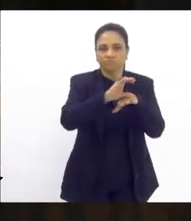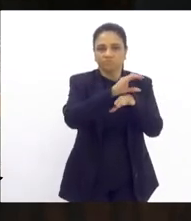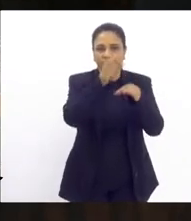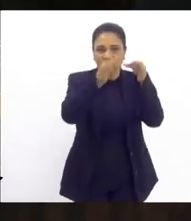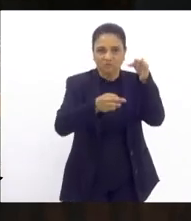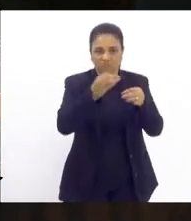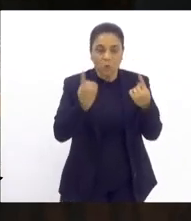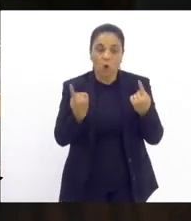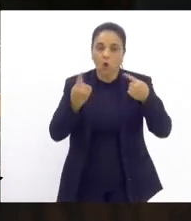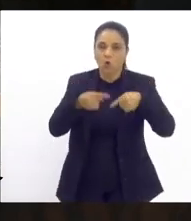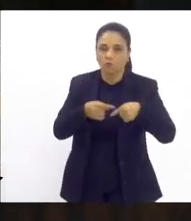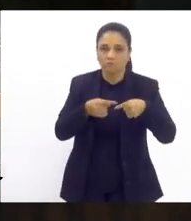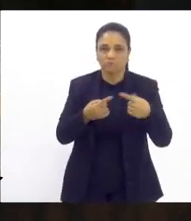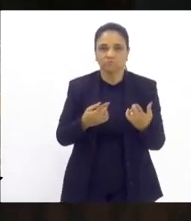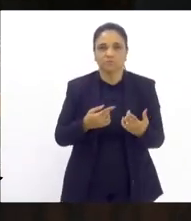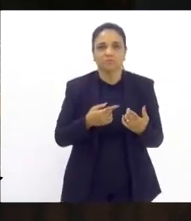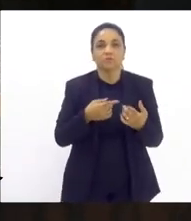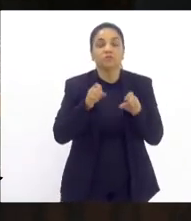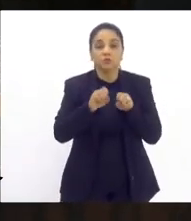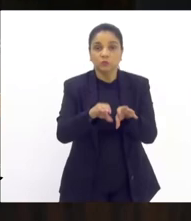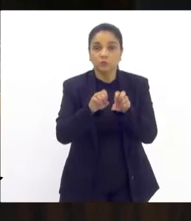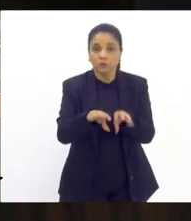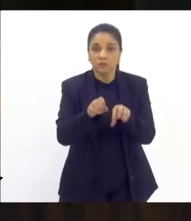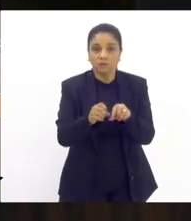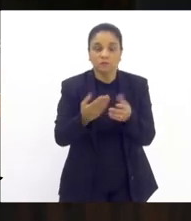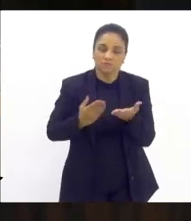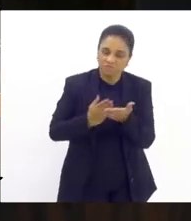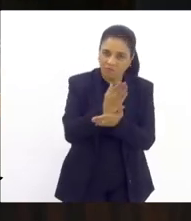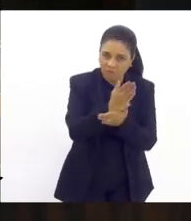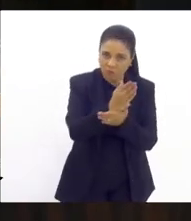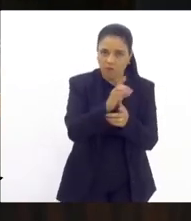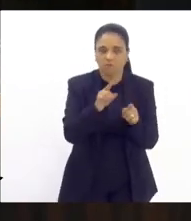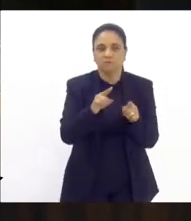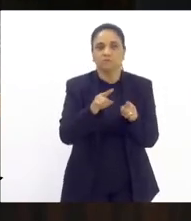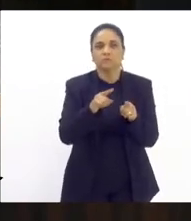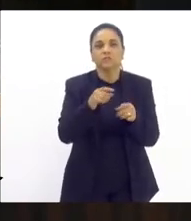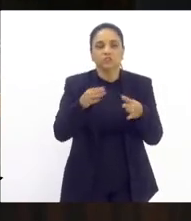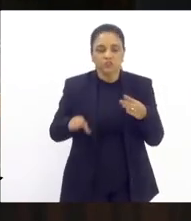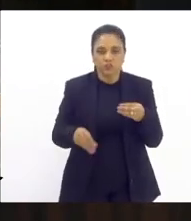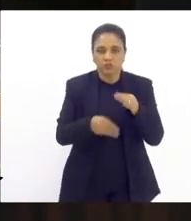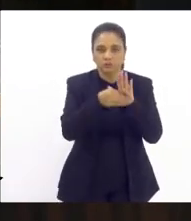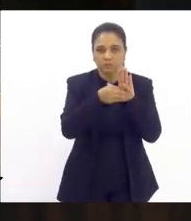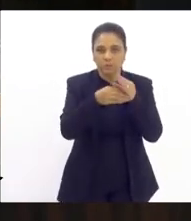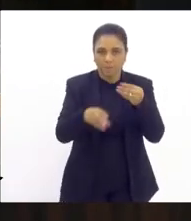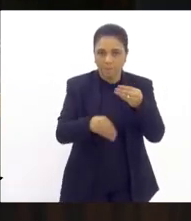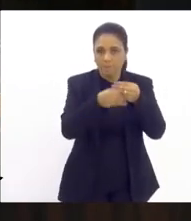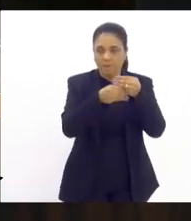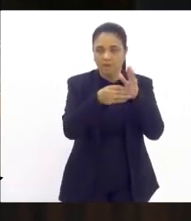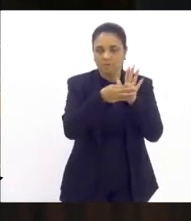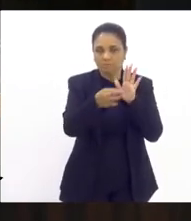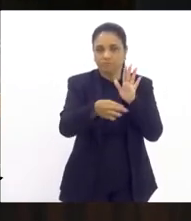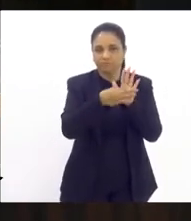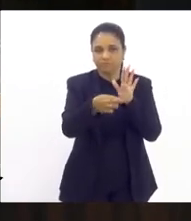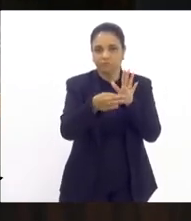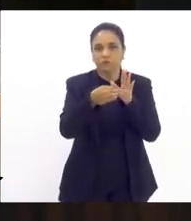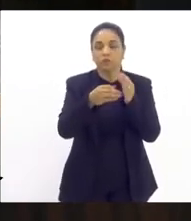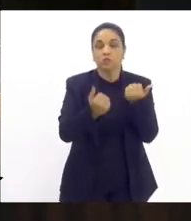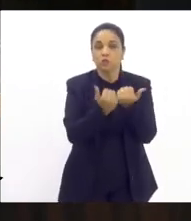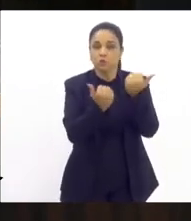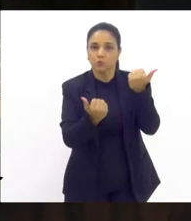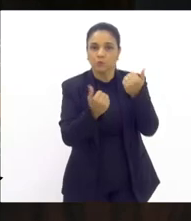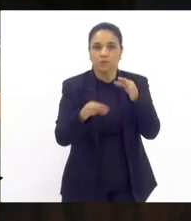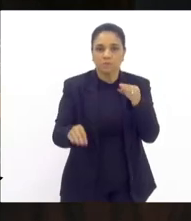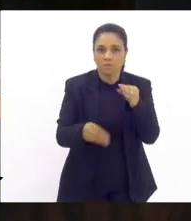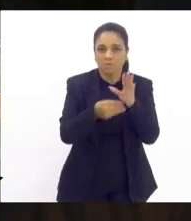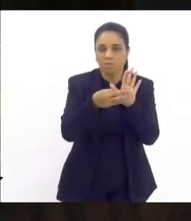contrário de educação favorável de emenda em plenário com submenda de